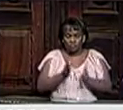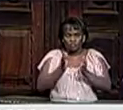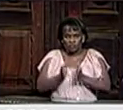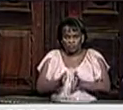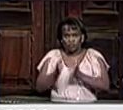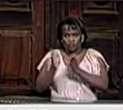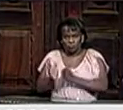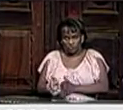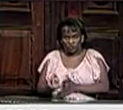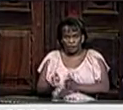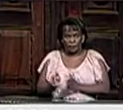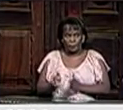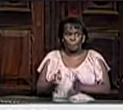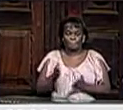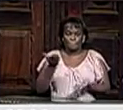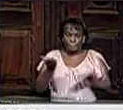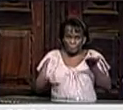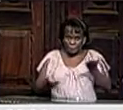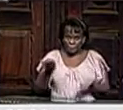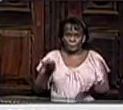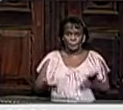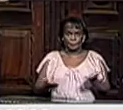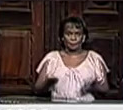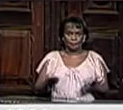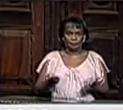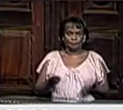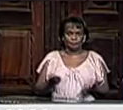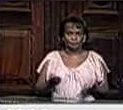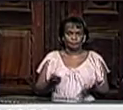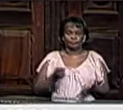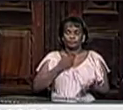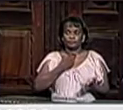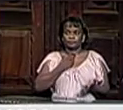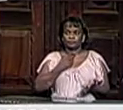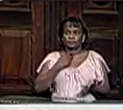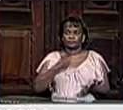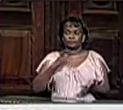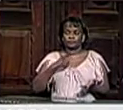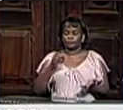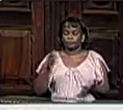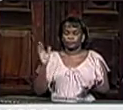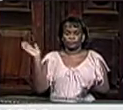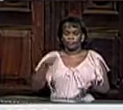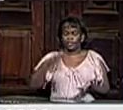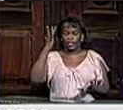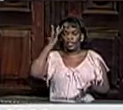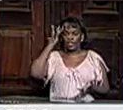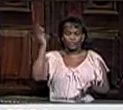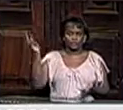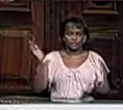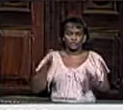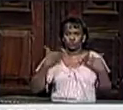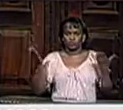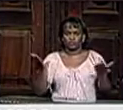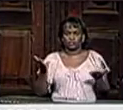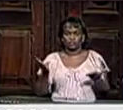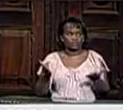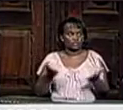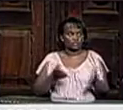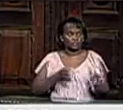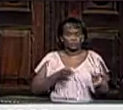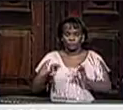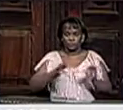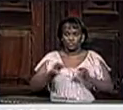paulatinamente, com equilíbrio. Então, deveria vir, no dia de amanhã, o